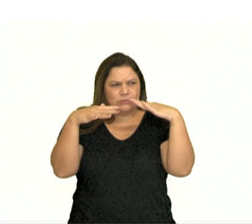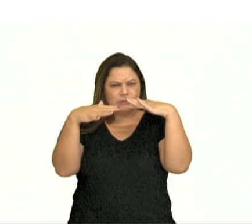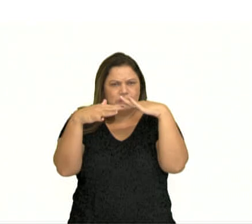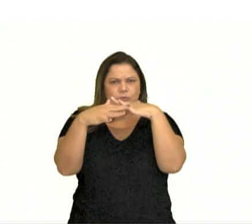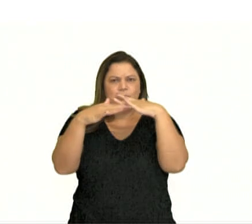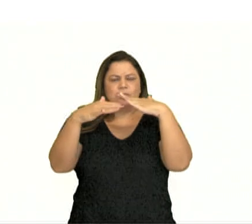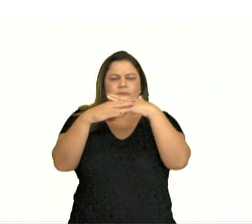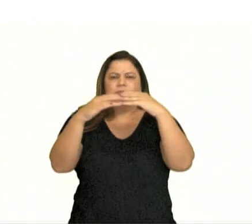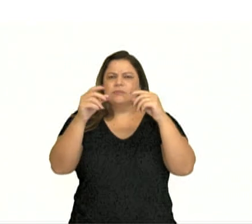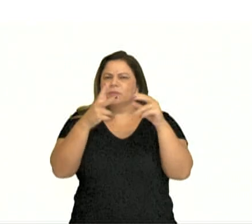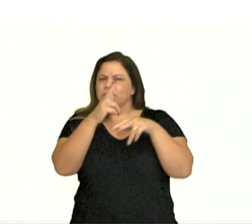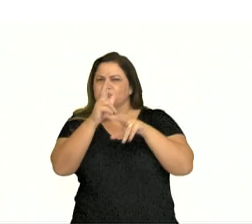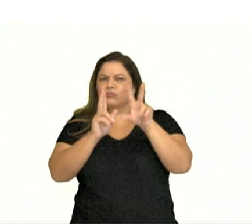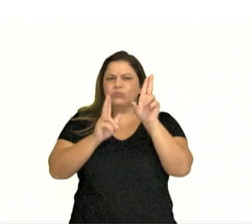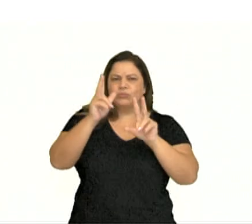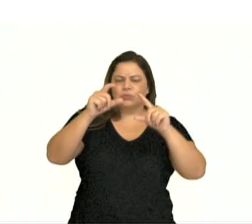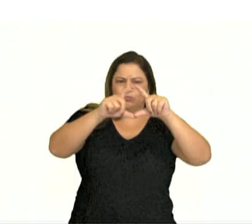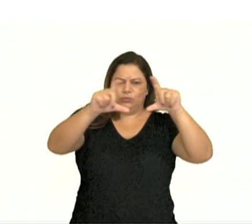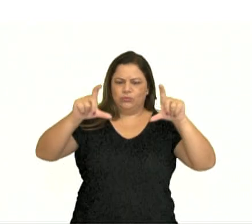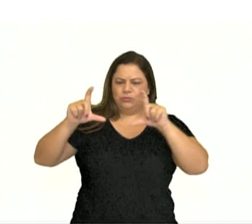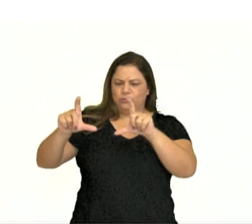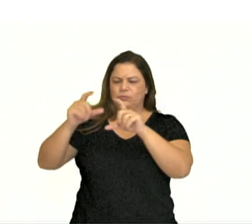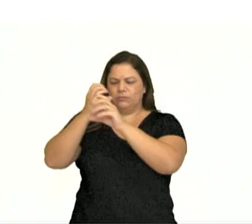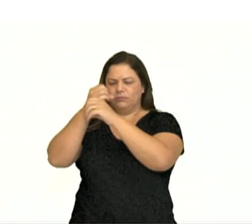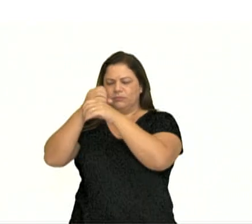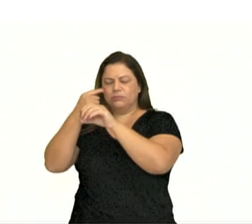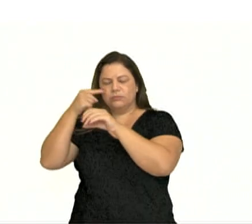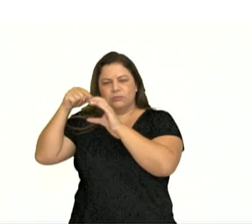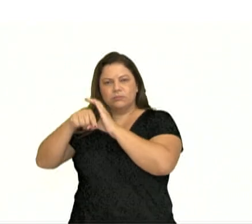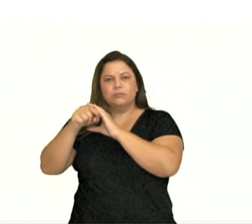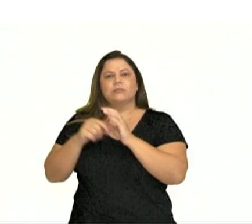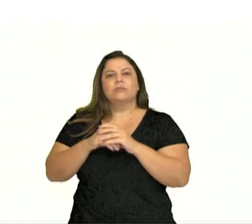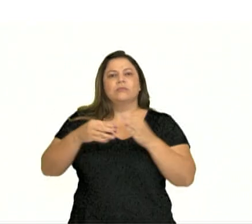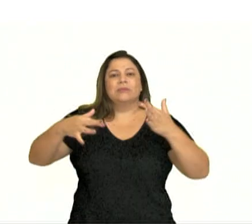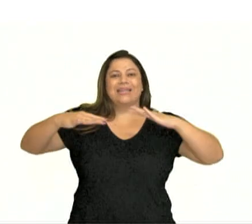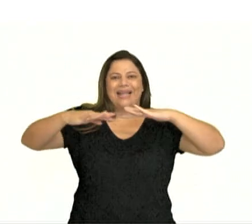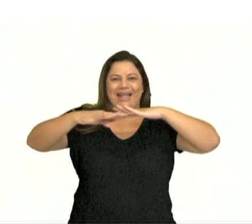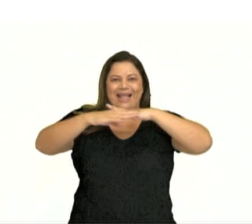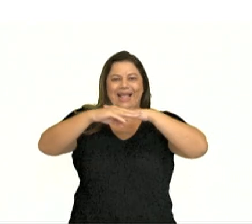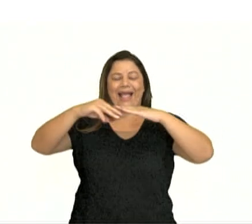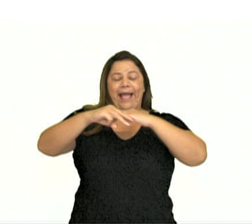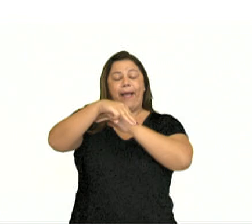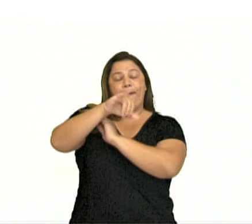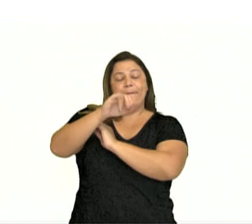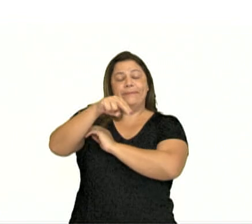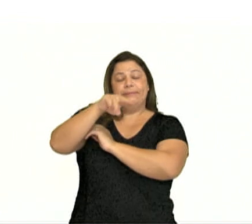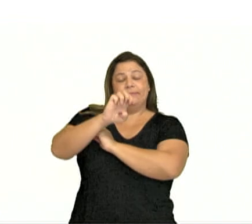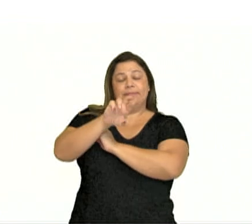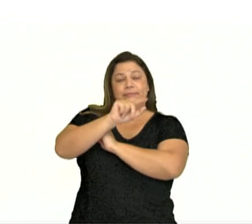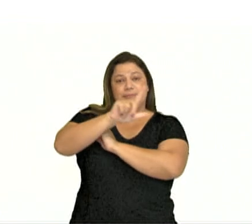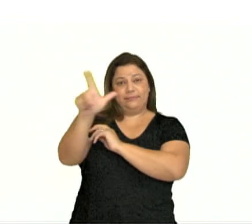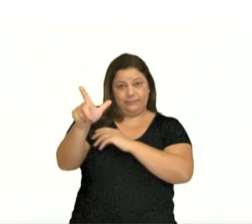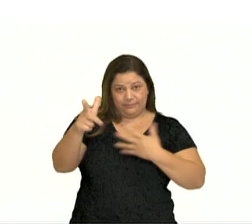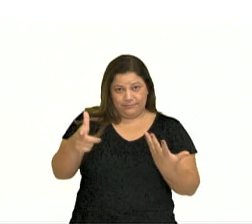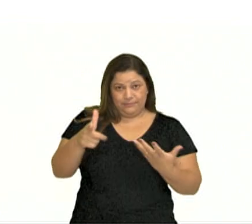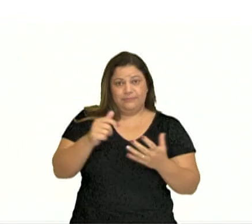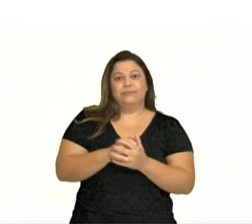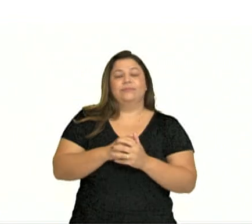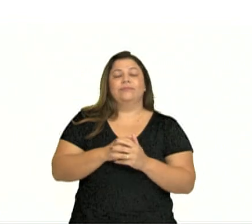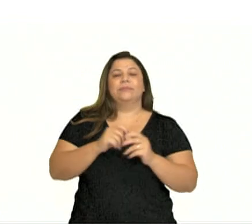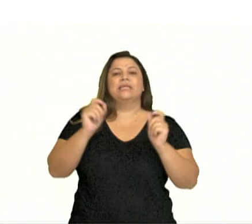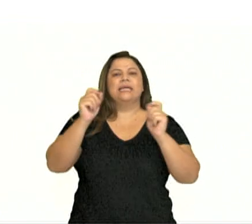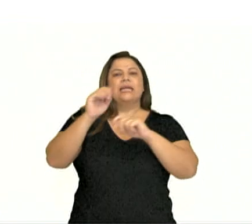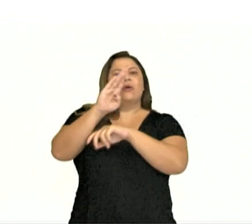percebemos a localização do xilema. O xilema conduz a seiva mineral, também chamada de seiva